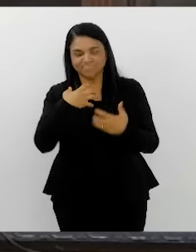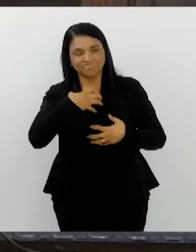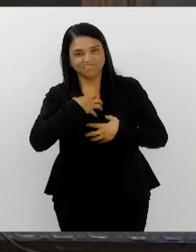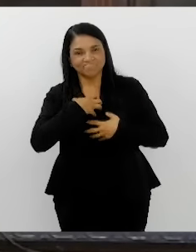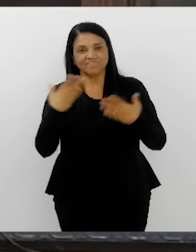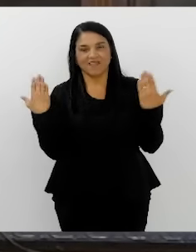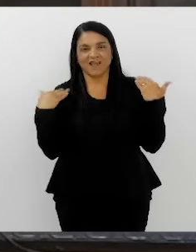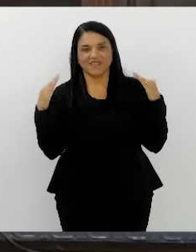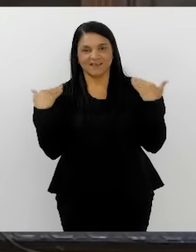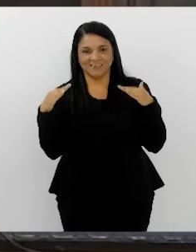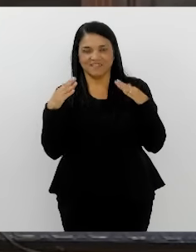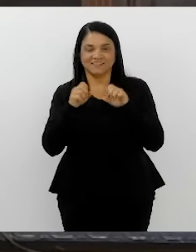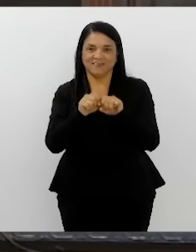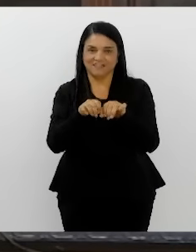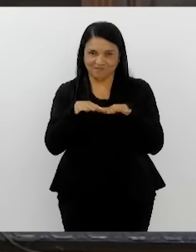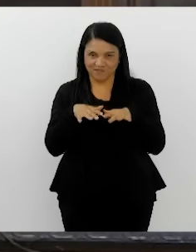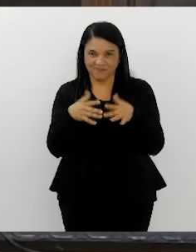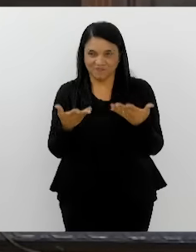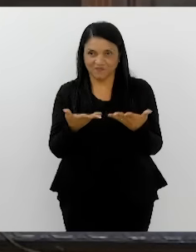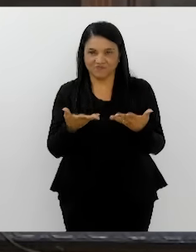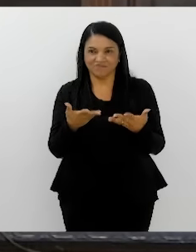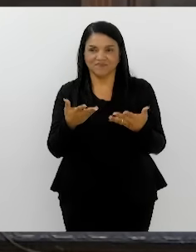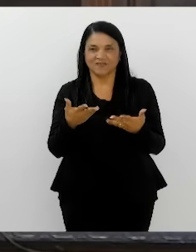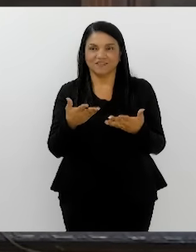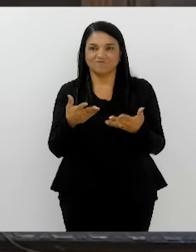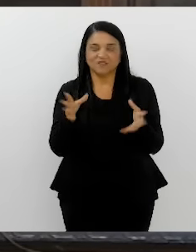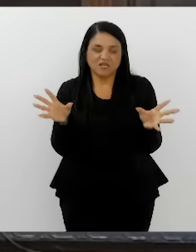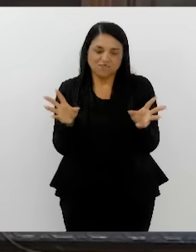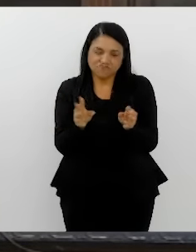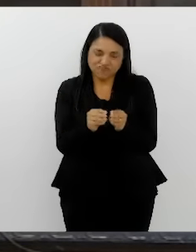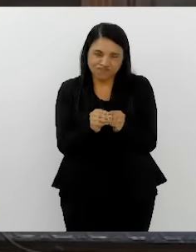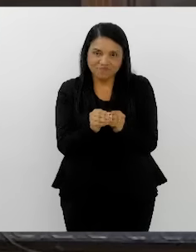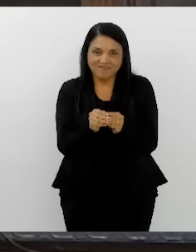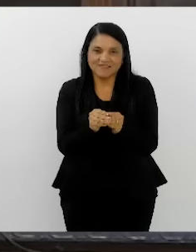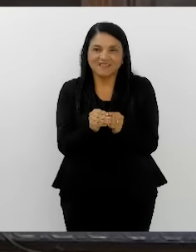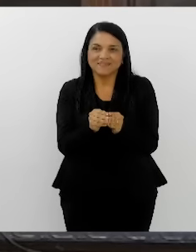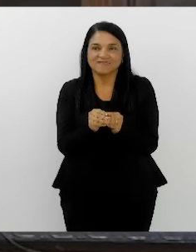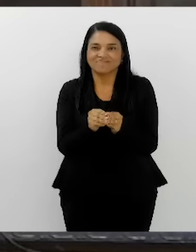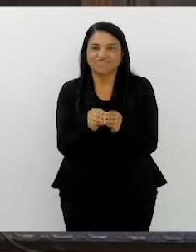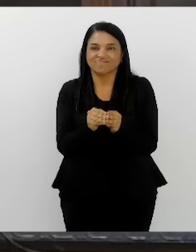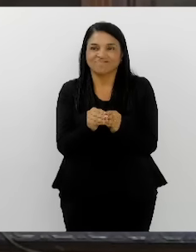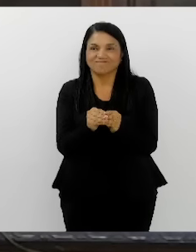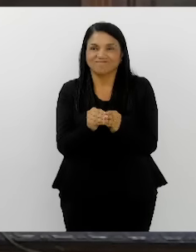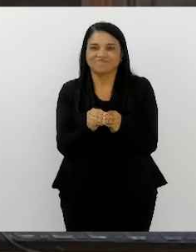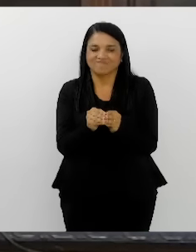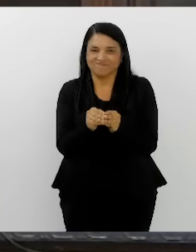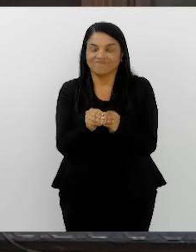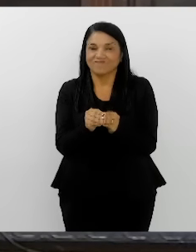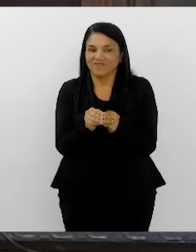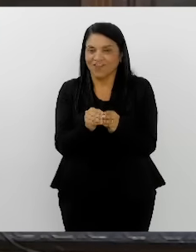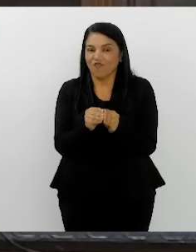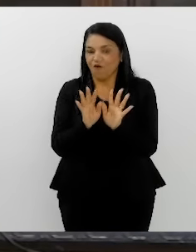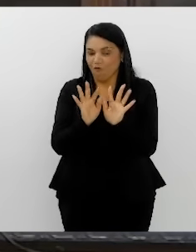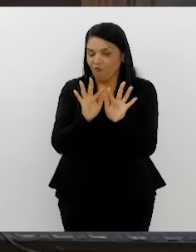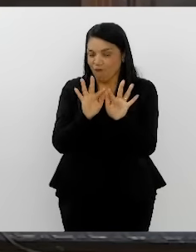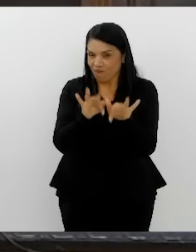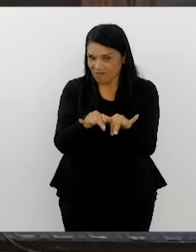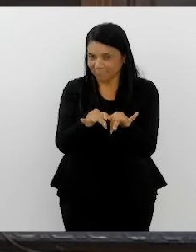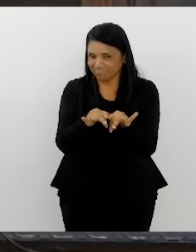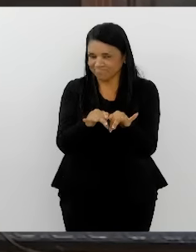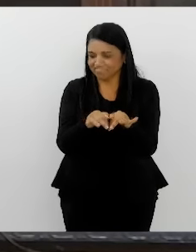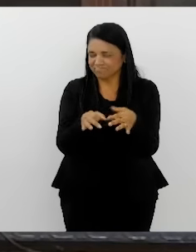essa Assembleia. Só não serei muito rápido, porque finis corona topos, o fim coroa a obra. Meu